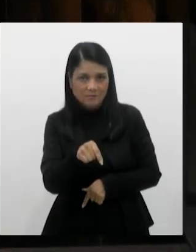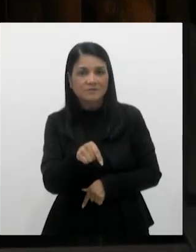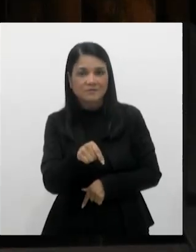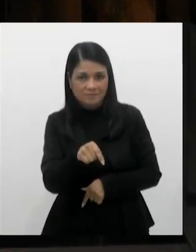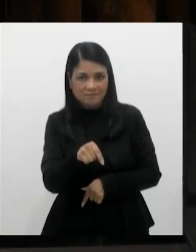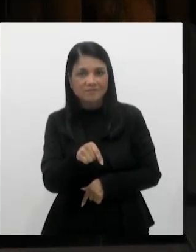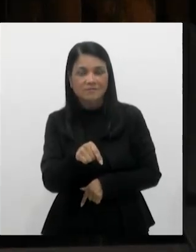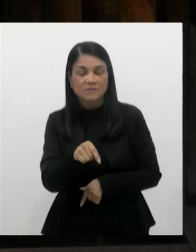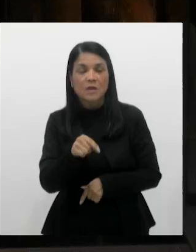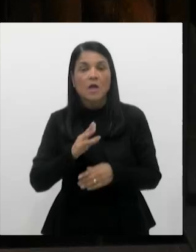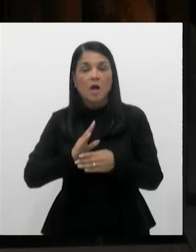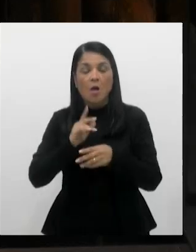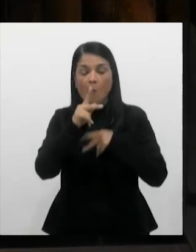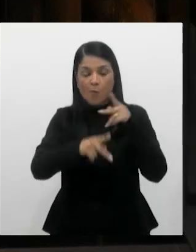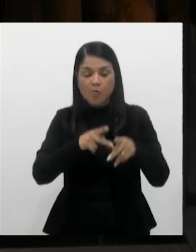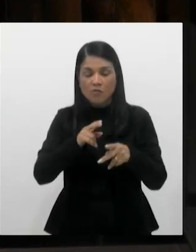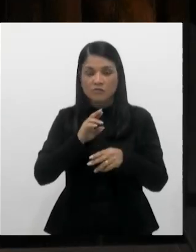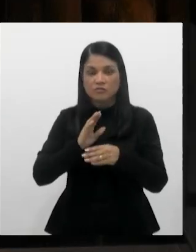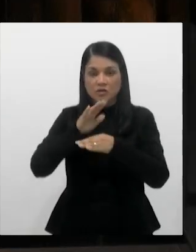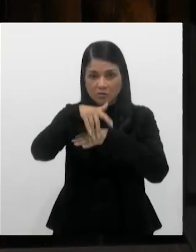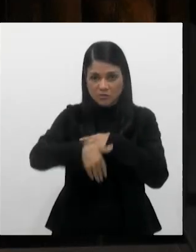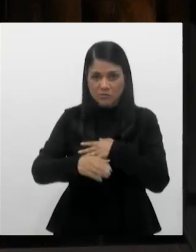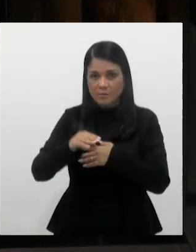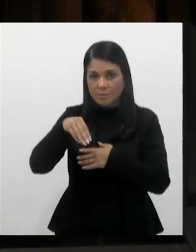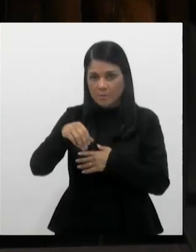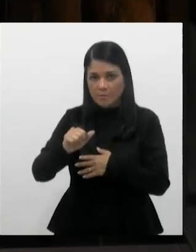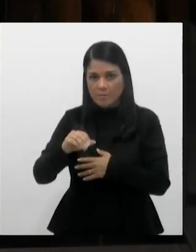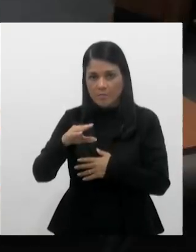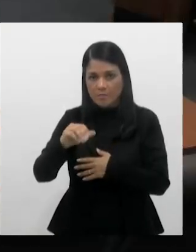povo de Cachoeiras de Macacu. Muito obrigado, senhor presidente.